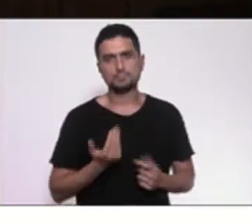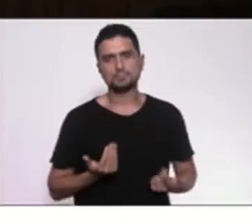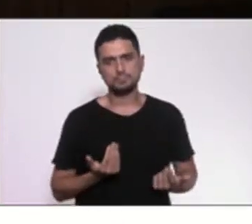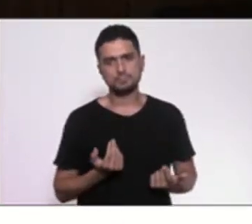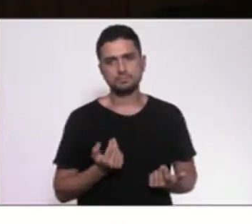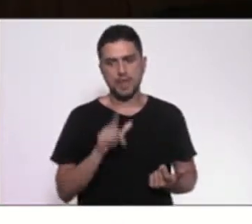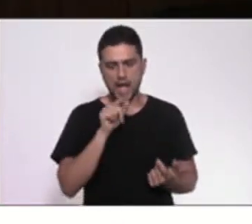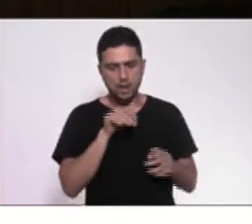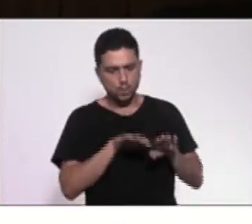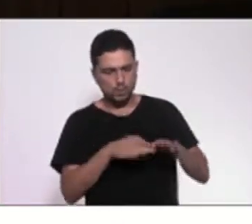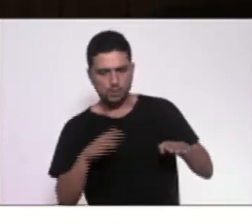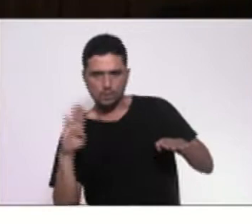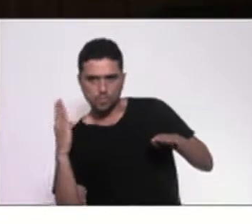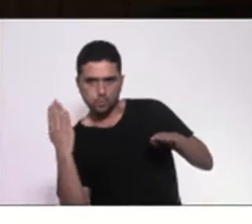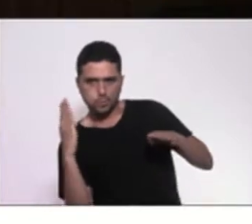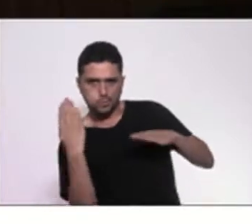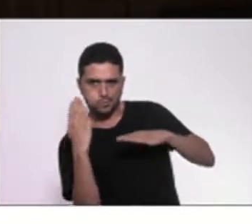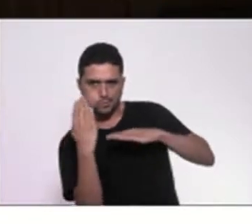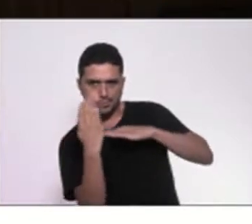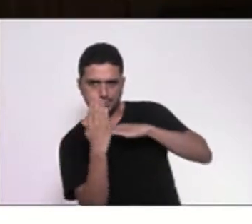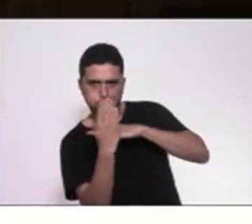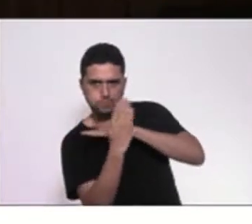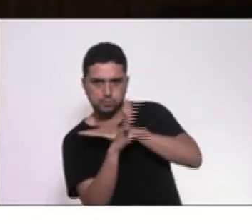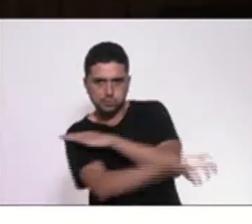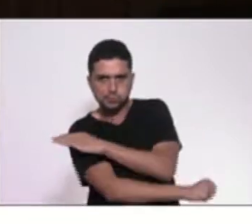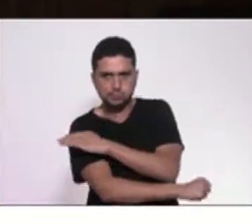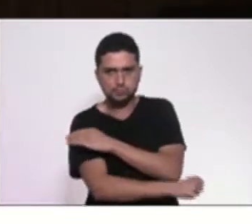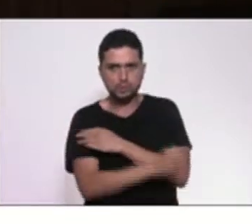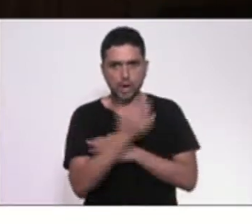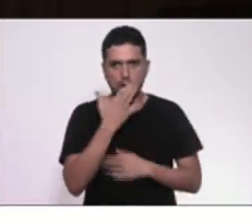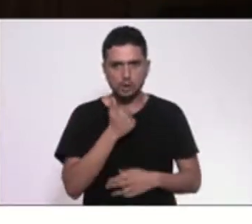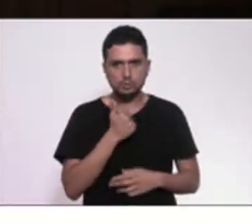veja quão sanguinário foi